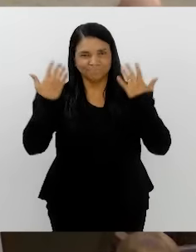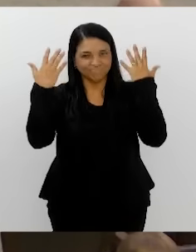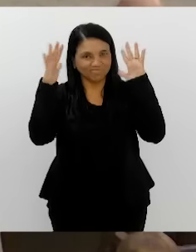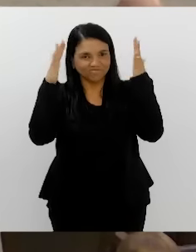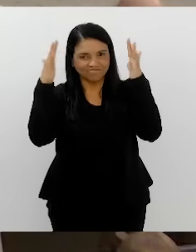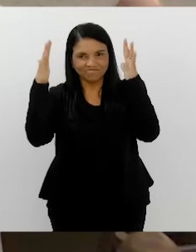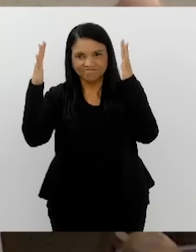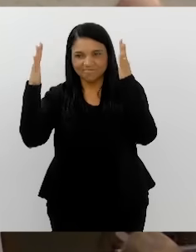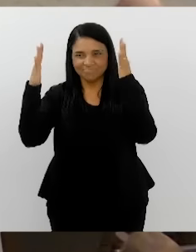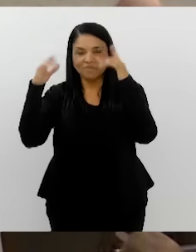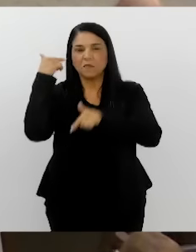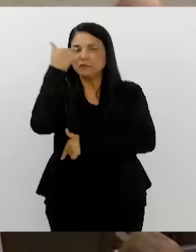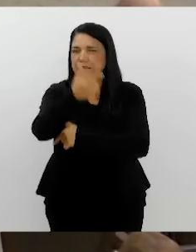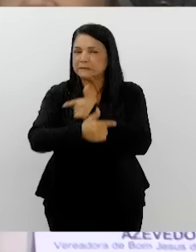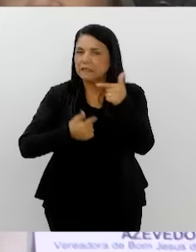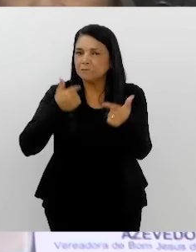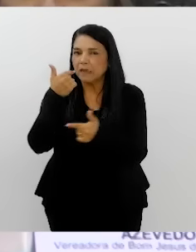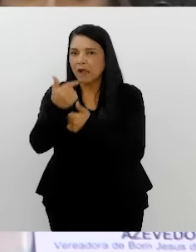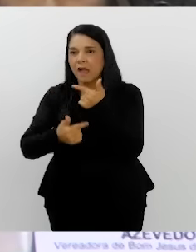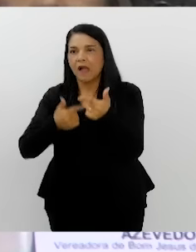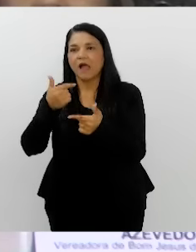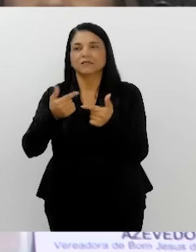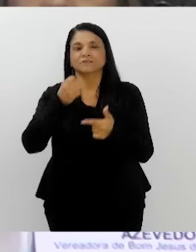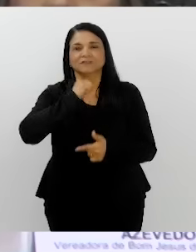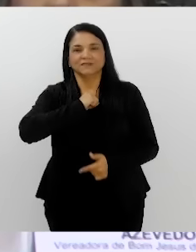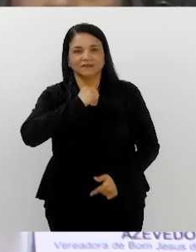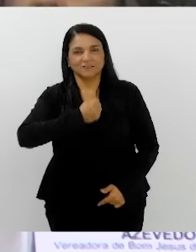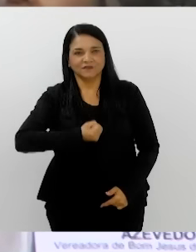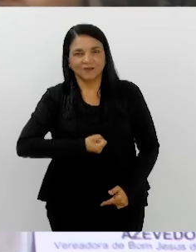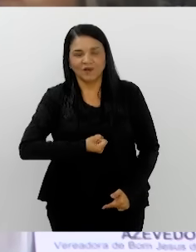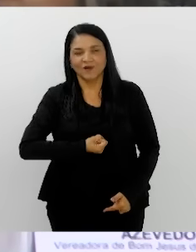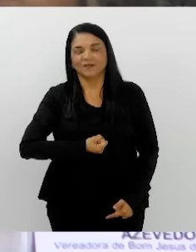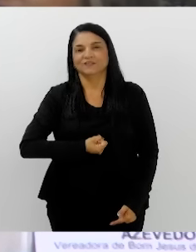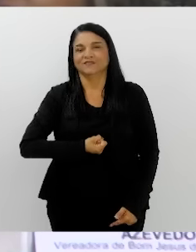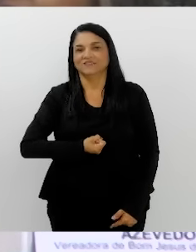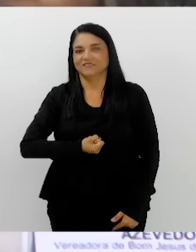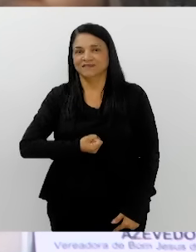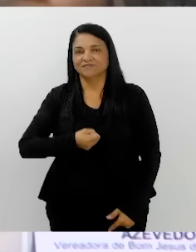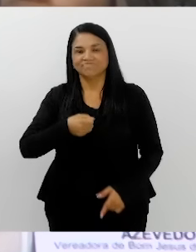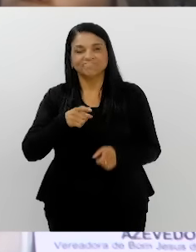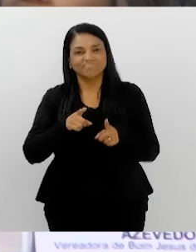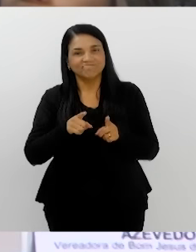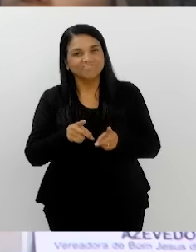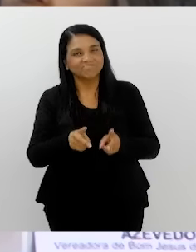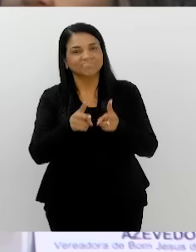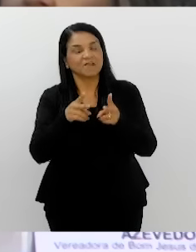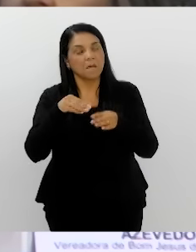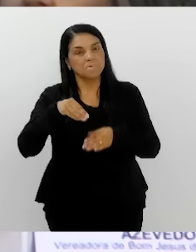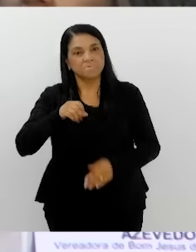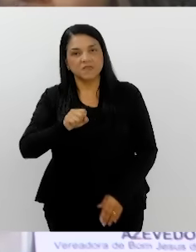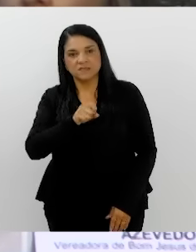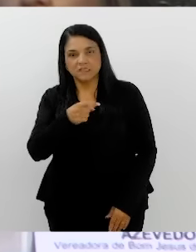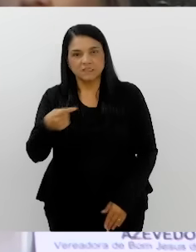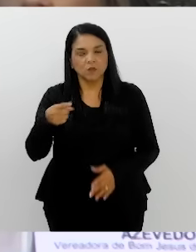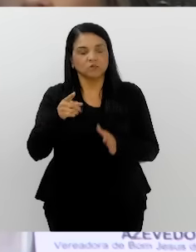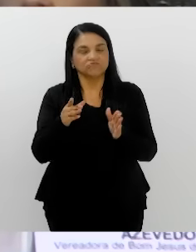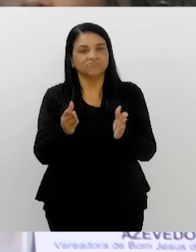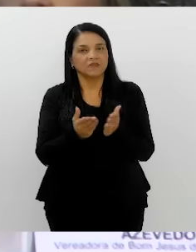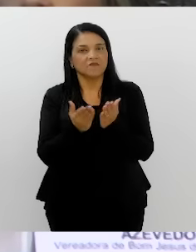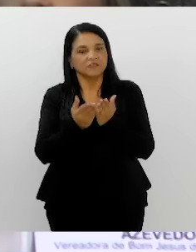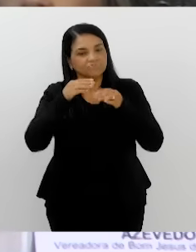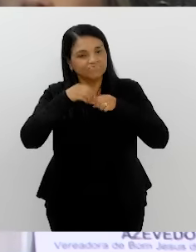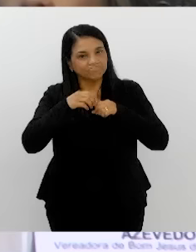Pelo trabalho, sacerdotes, clérigos, que têm o trabalho, a missão de levar a evangelização, e